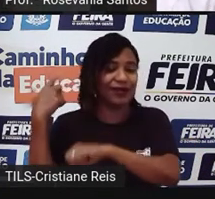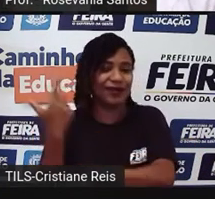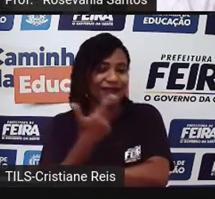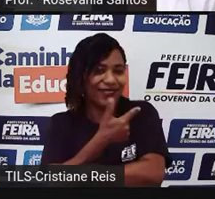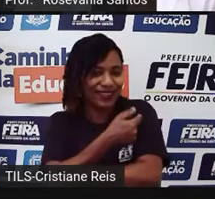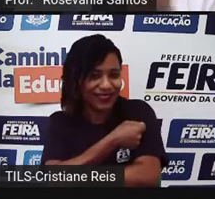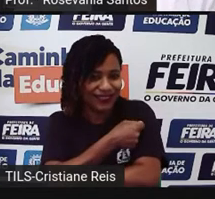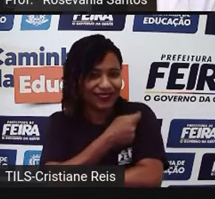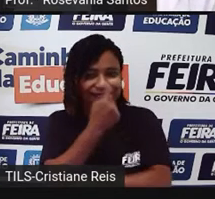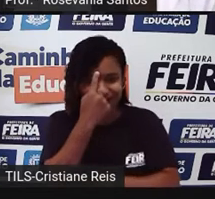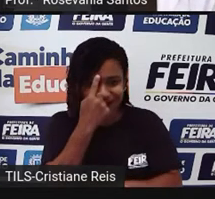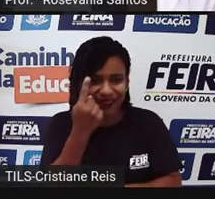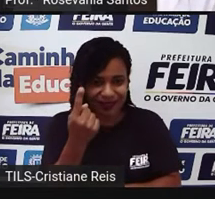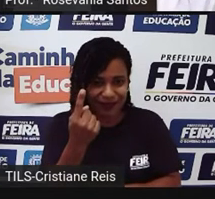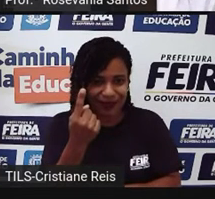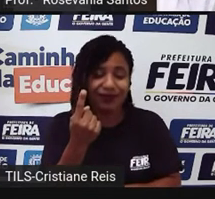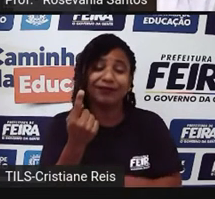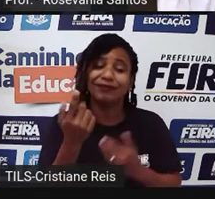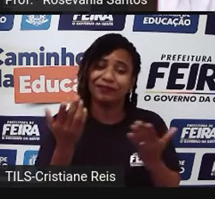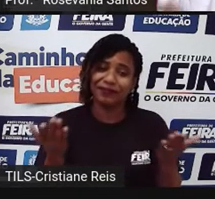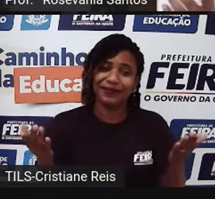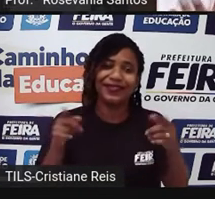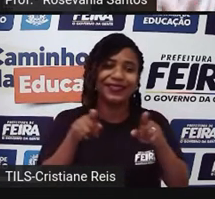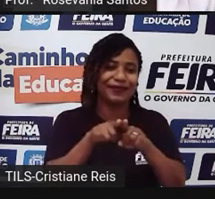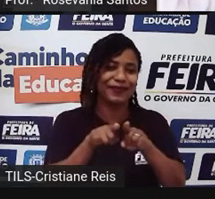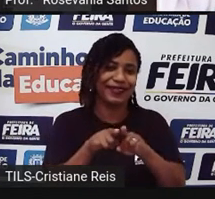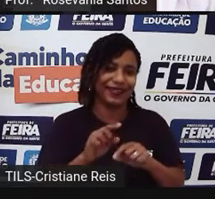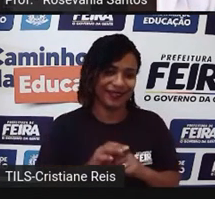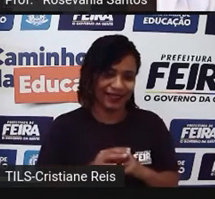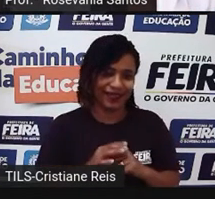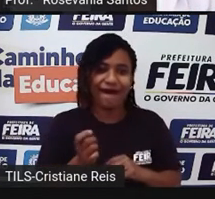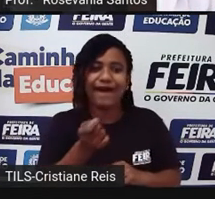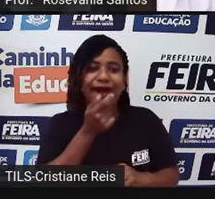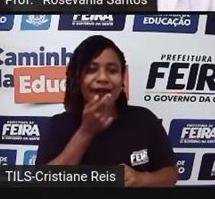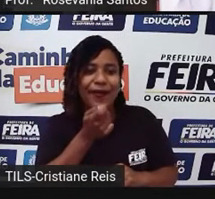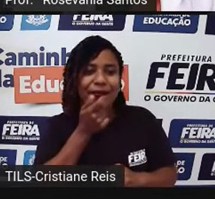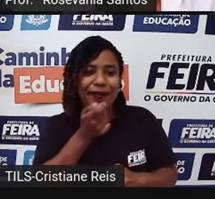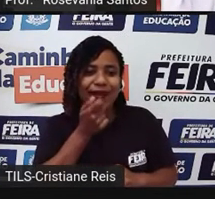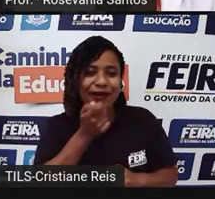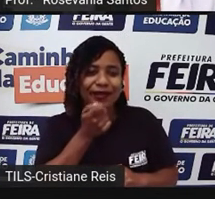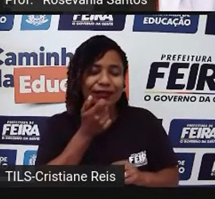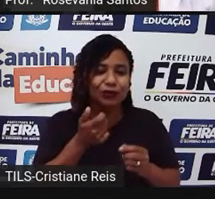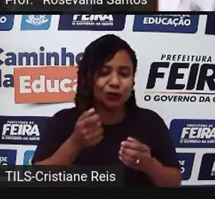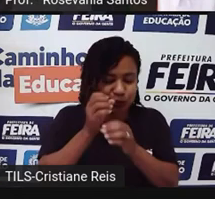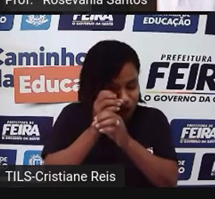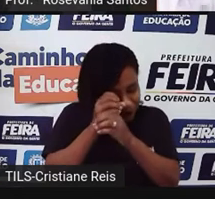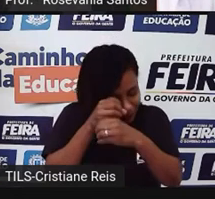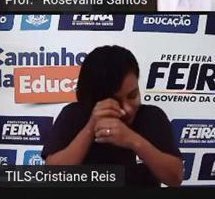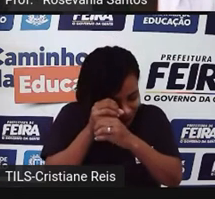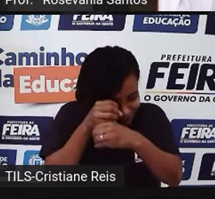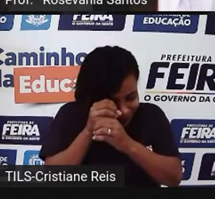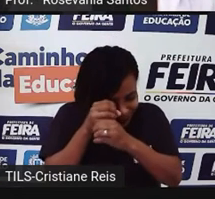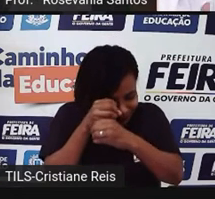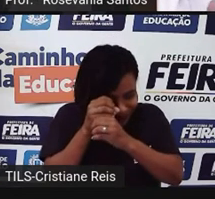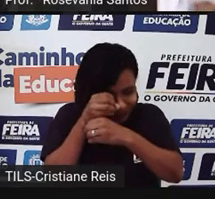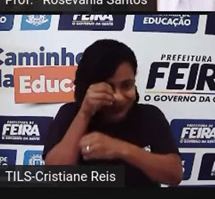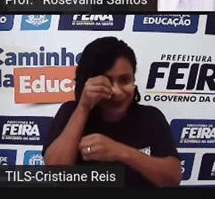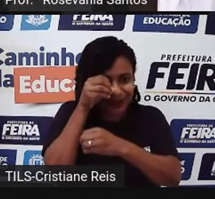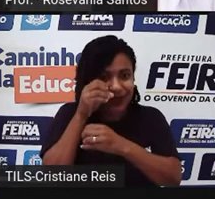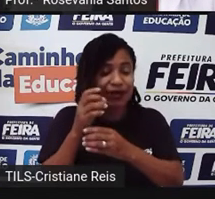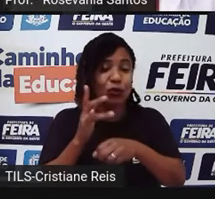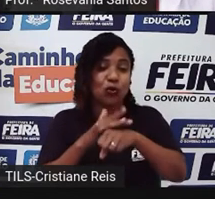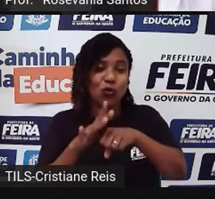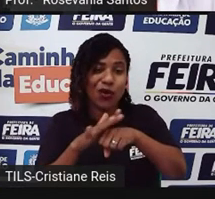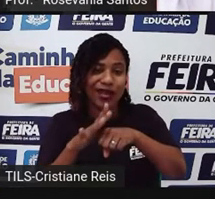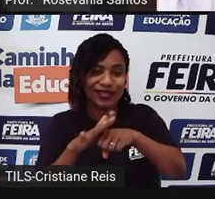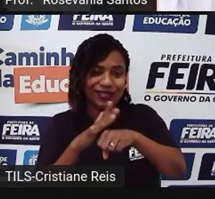também para fabricação de algum tipo de remédio, né, que venha a ser favorável para a cura de